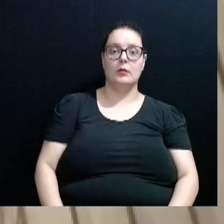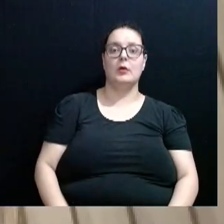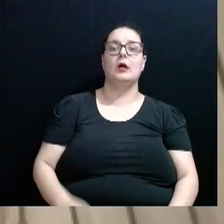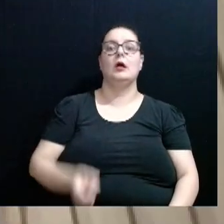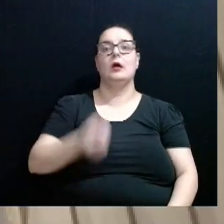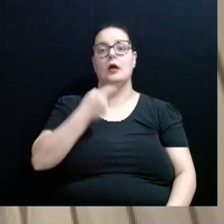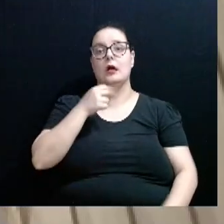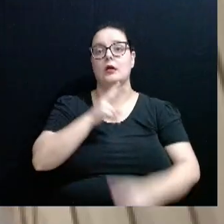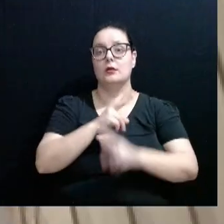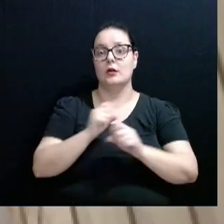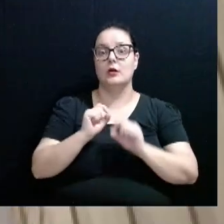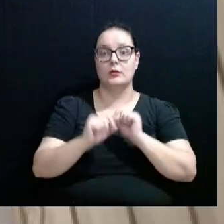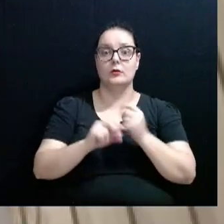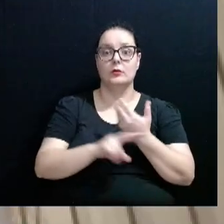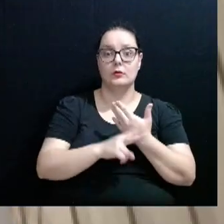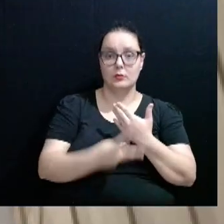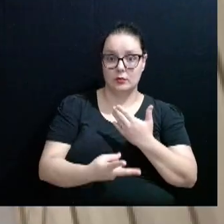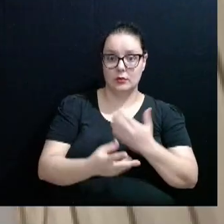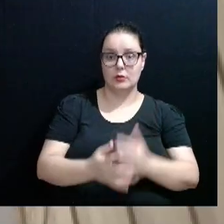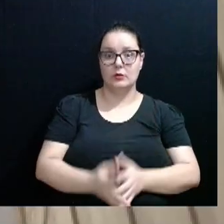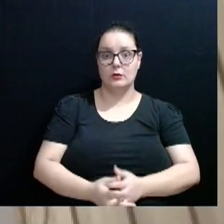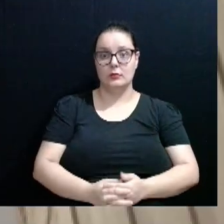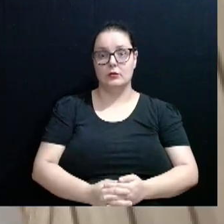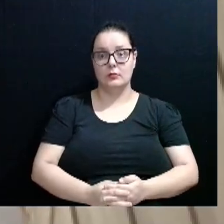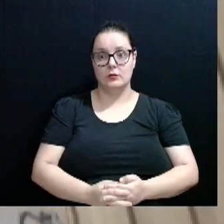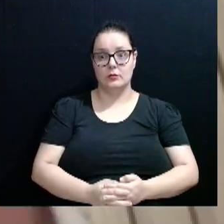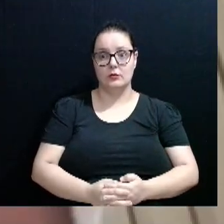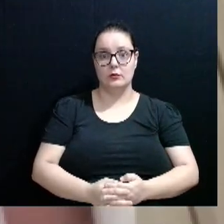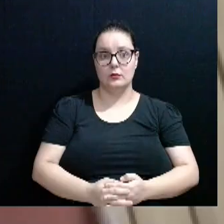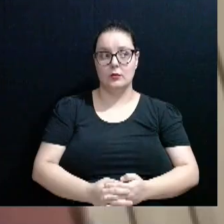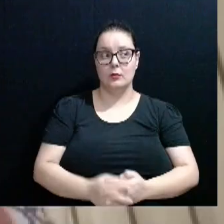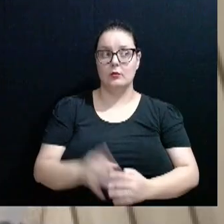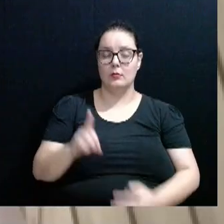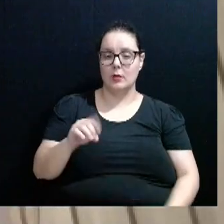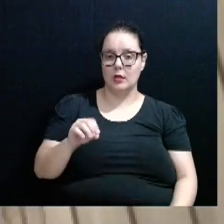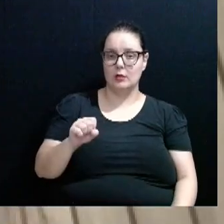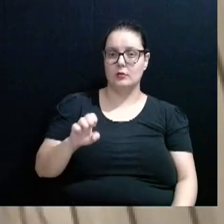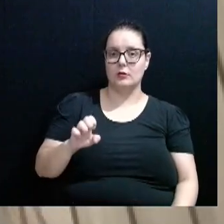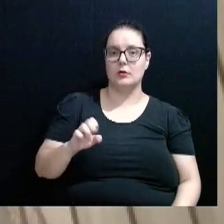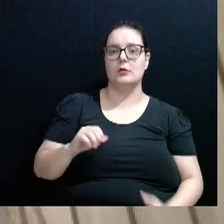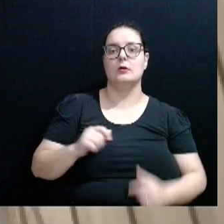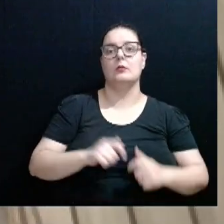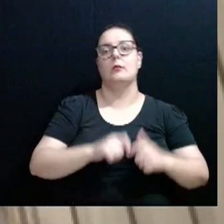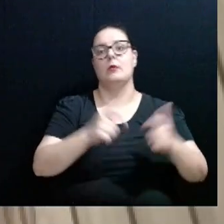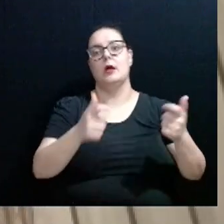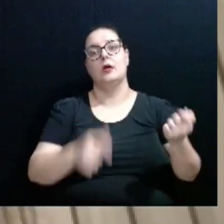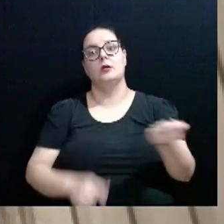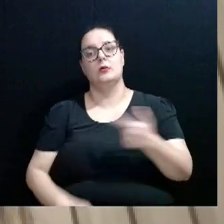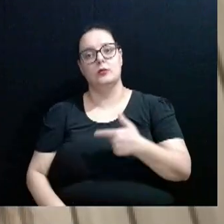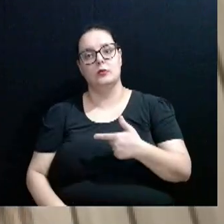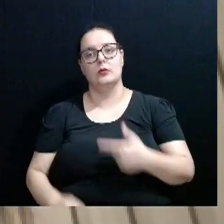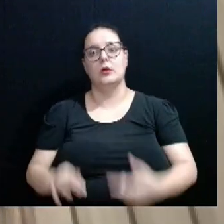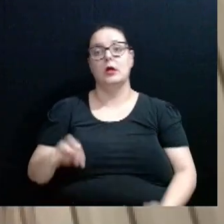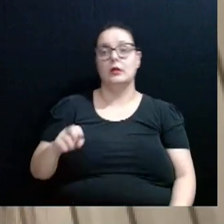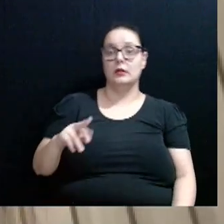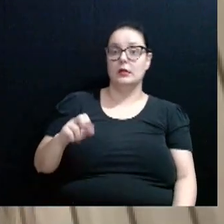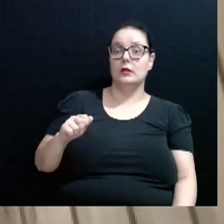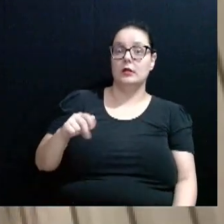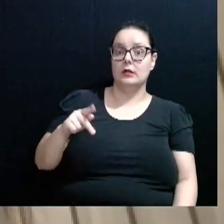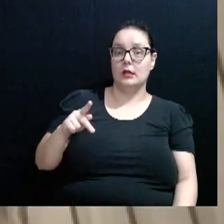mais é do que uma dose maior do que a dose terapêutica, né? A dose usual,